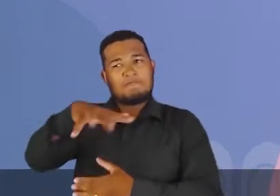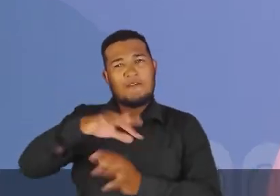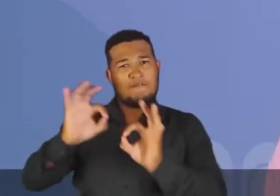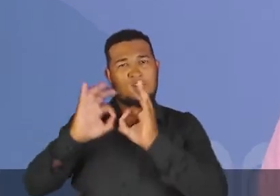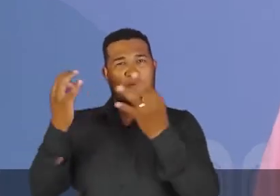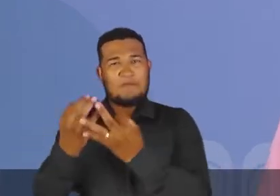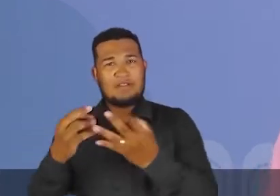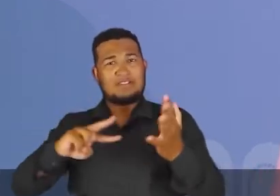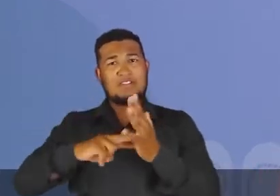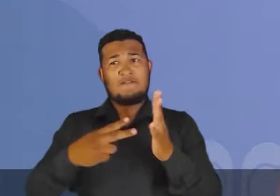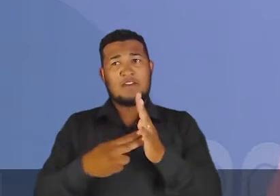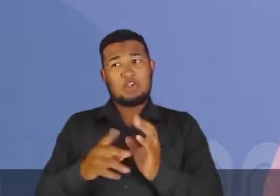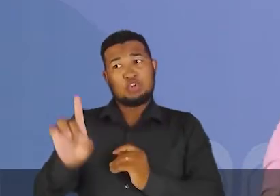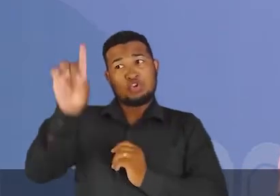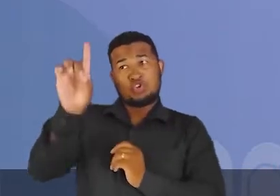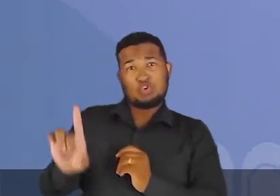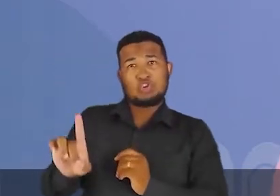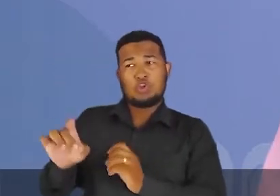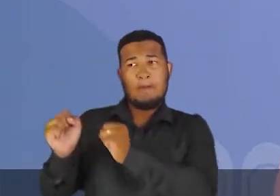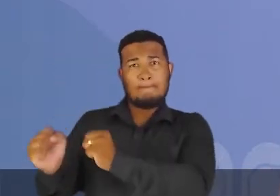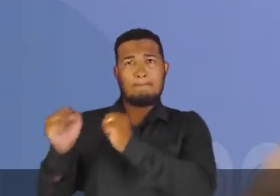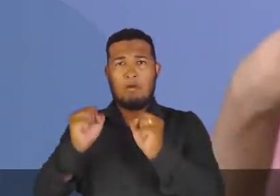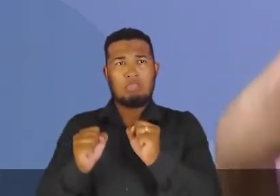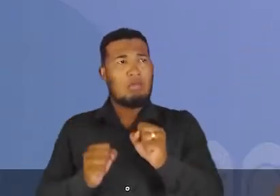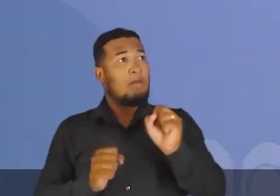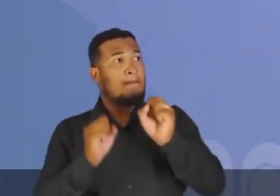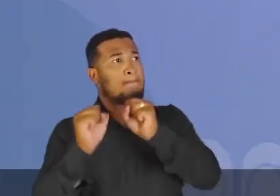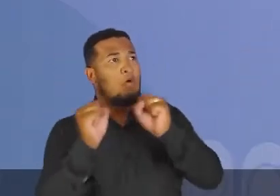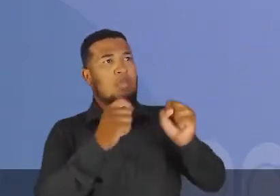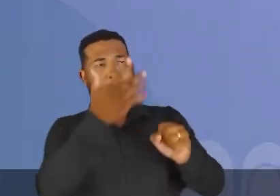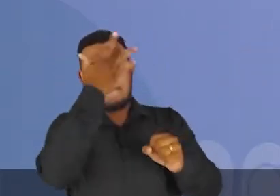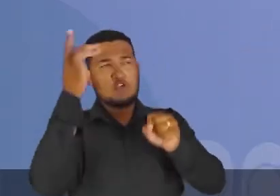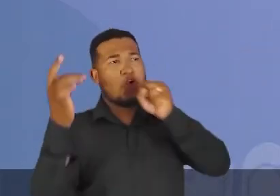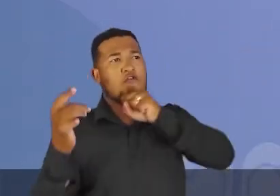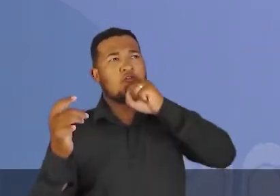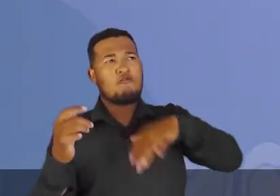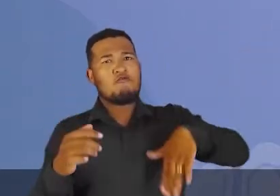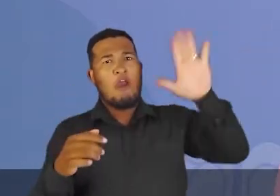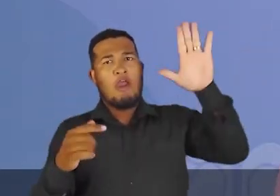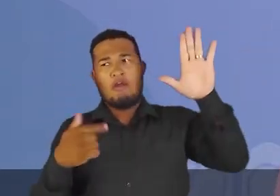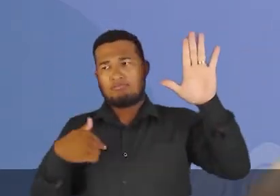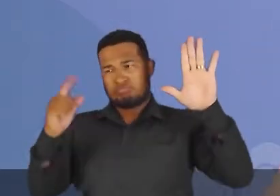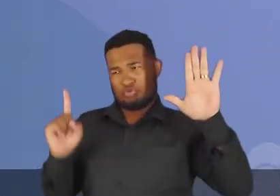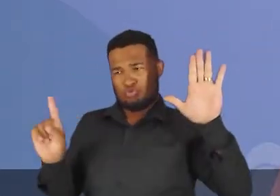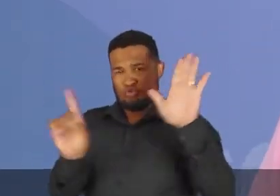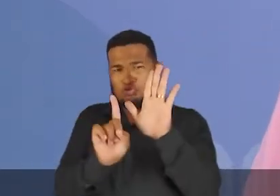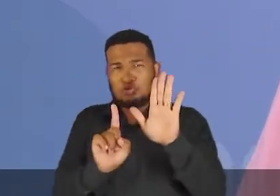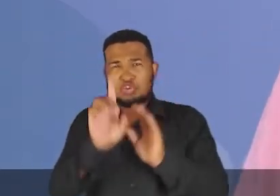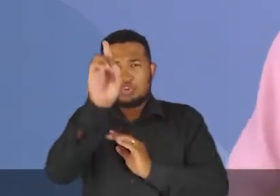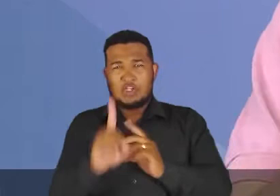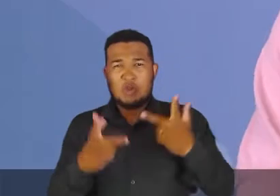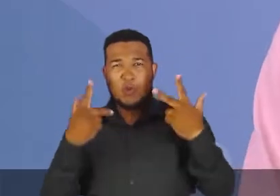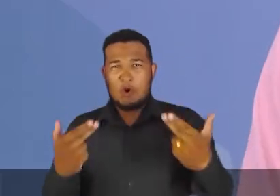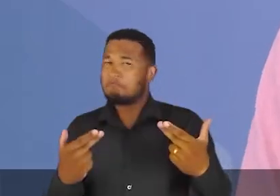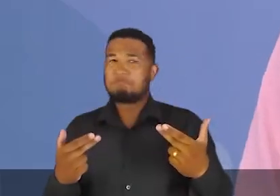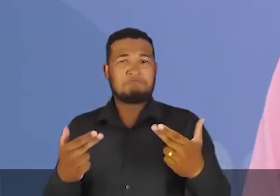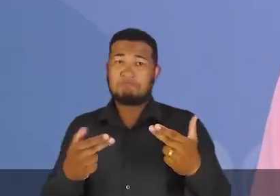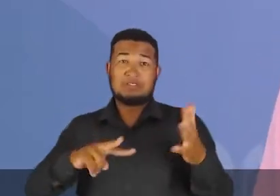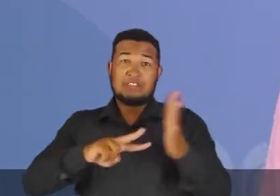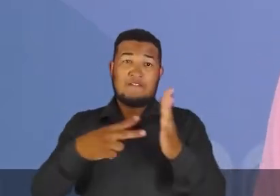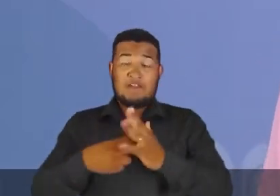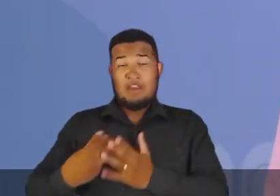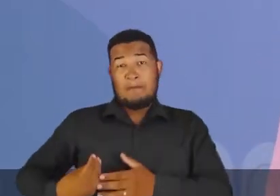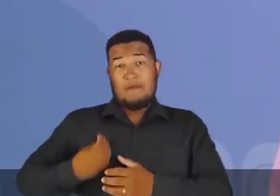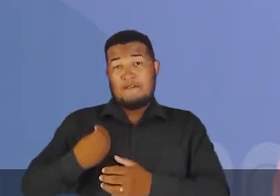não tem o mesmo poder que um patriarca da família. Ou seja, a sua vida está à mercê